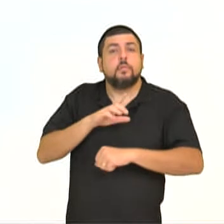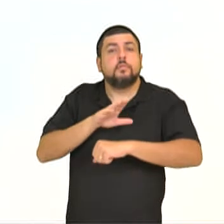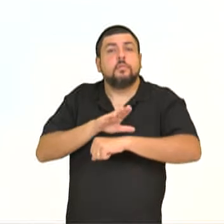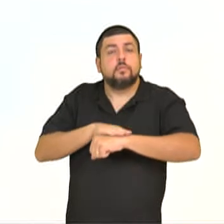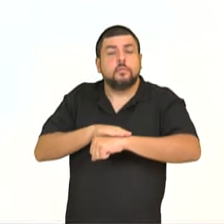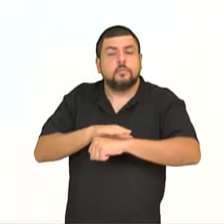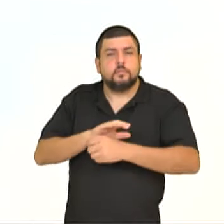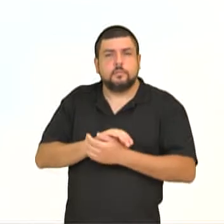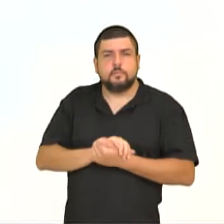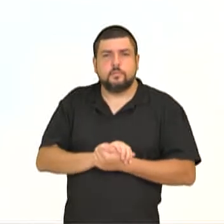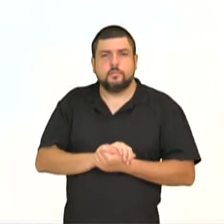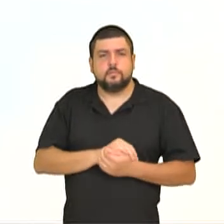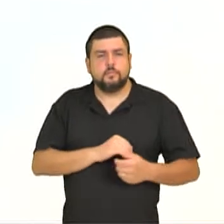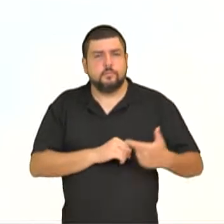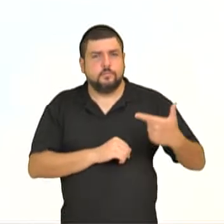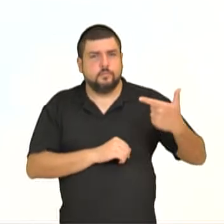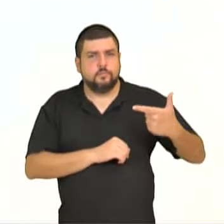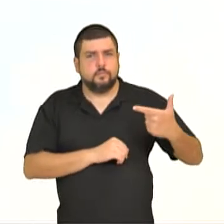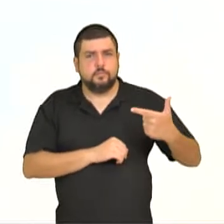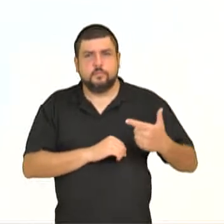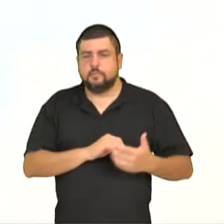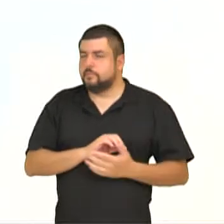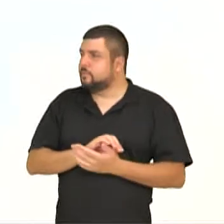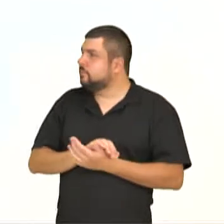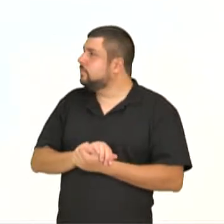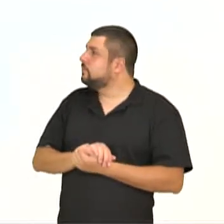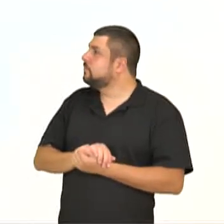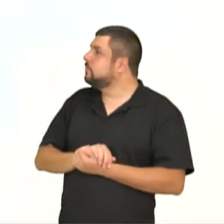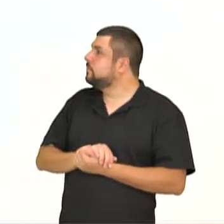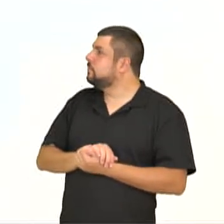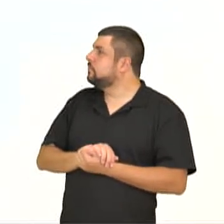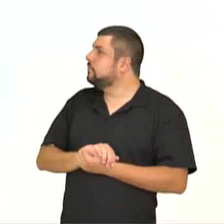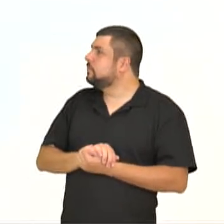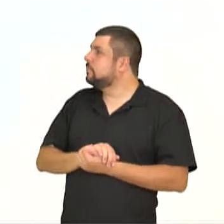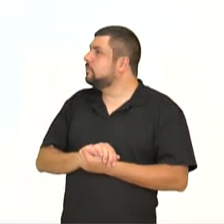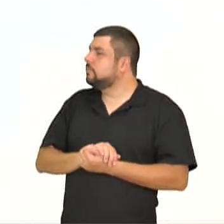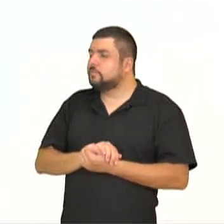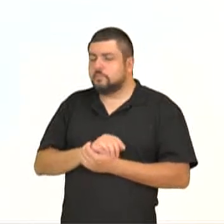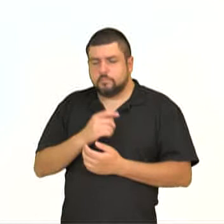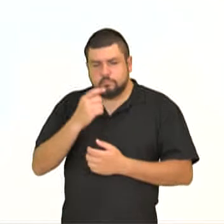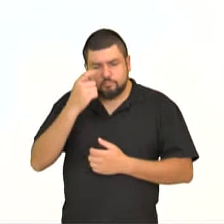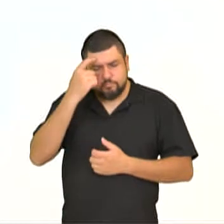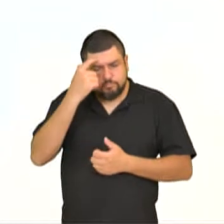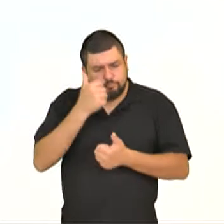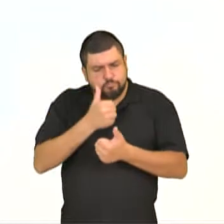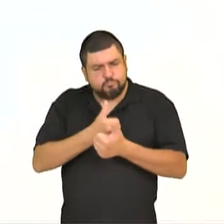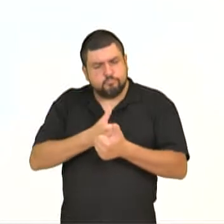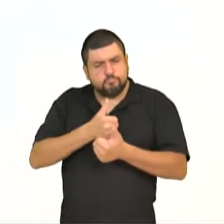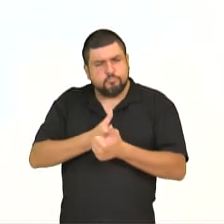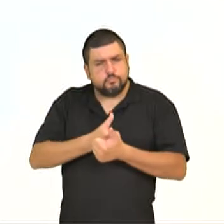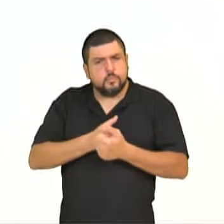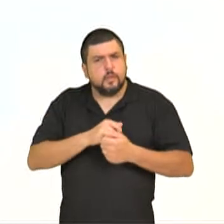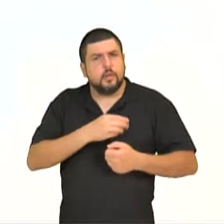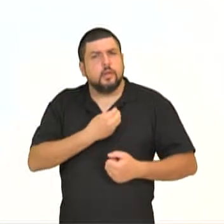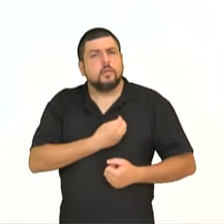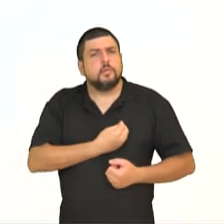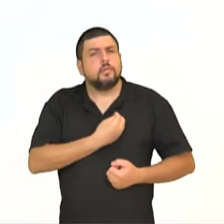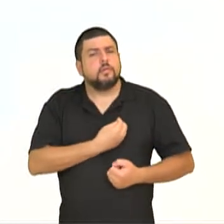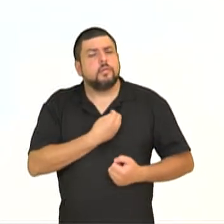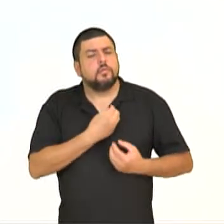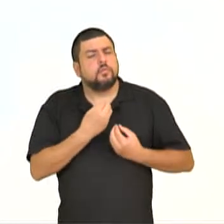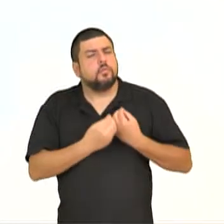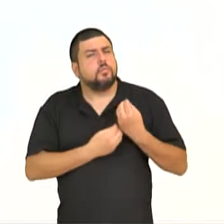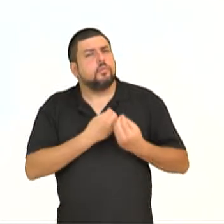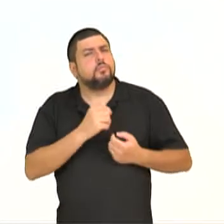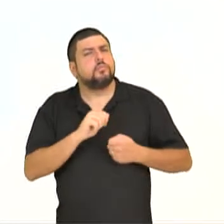2. Questionar-se sobre o que fazer com a vida. Questionar sobre o que fazer com a vida. O